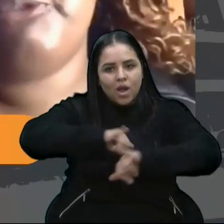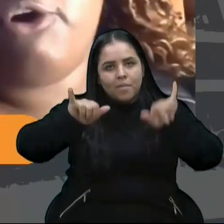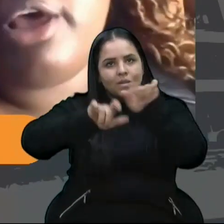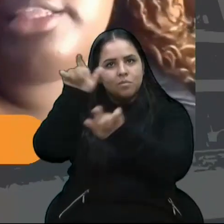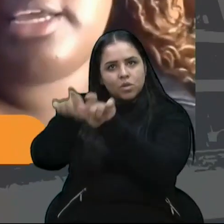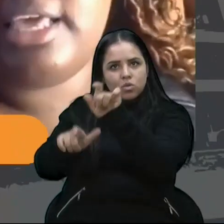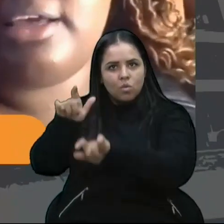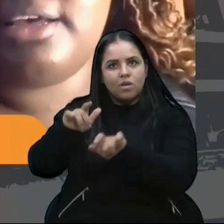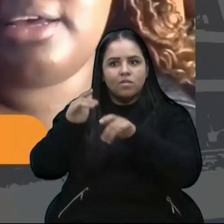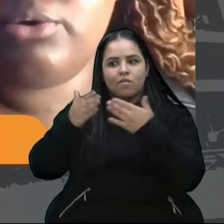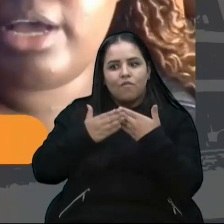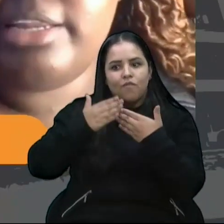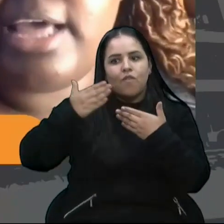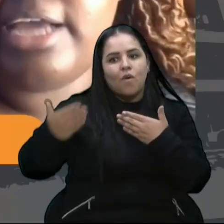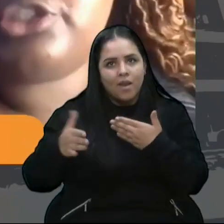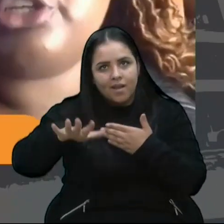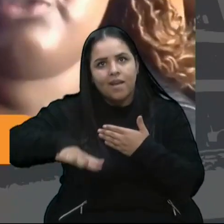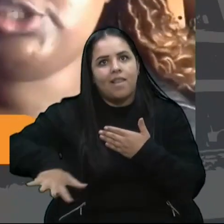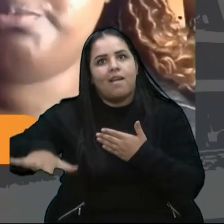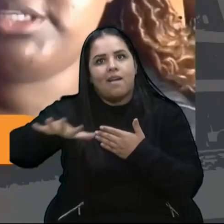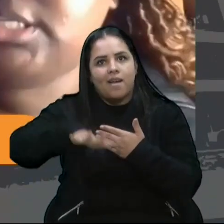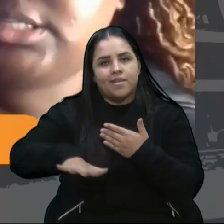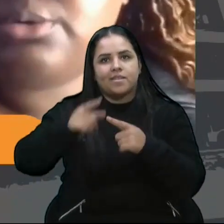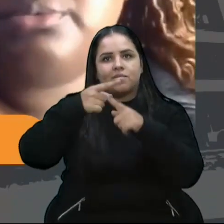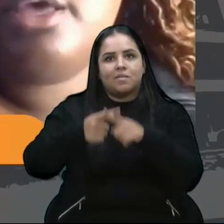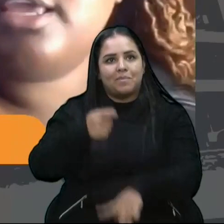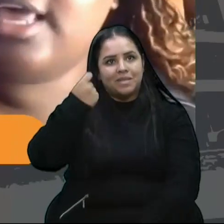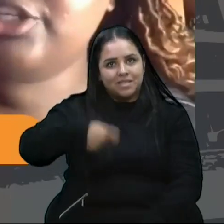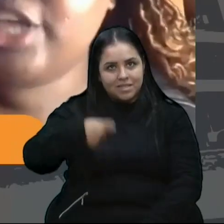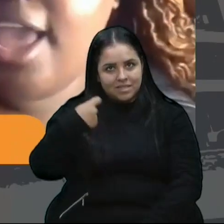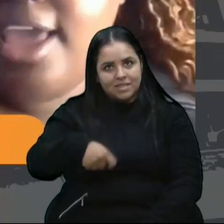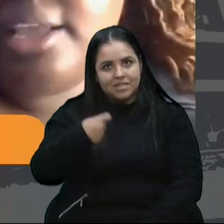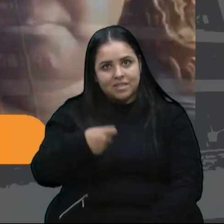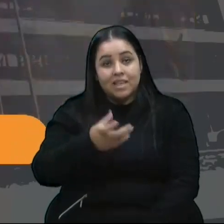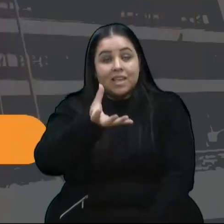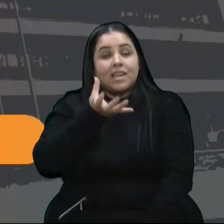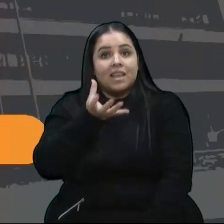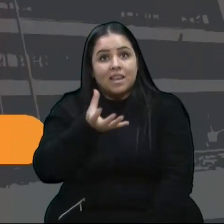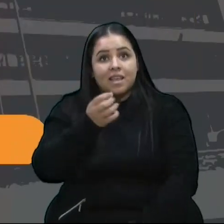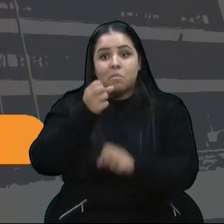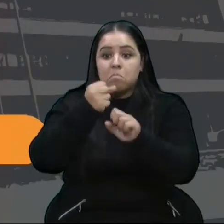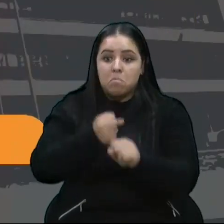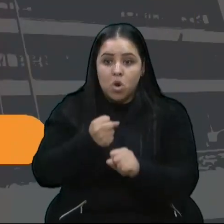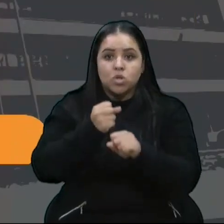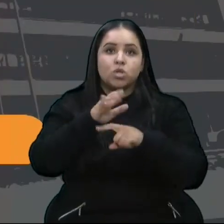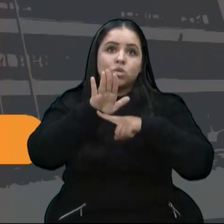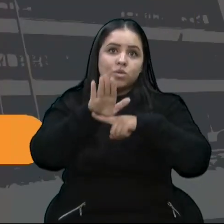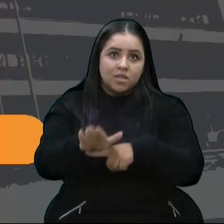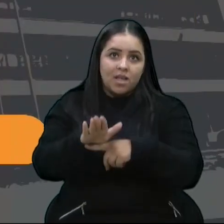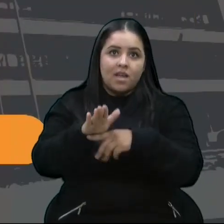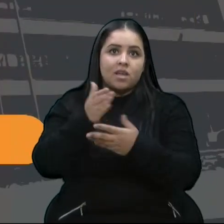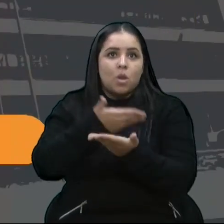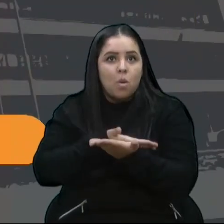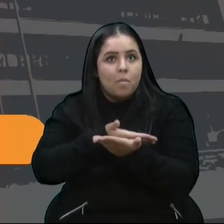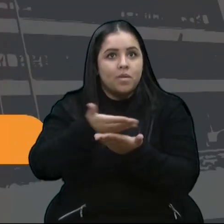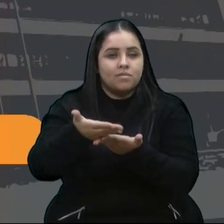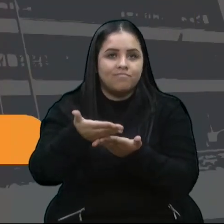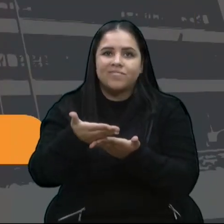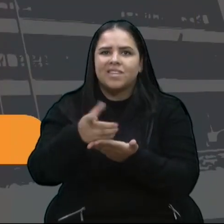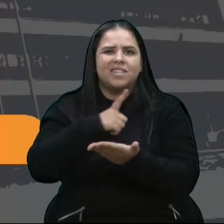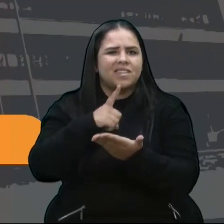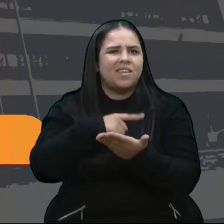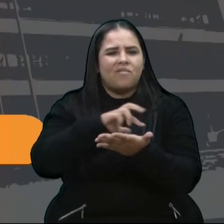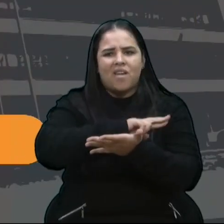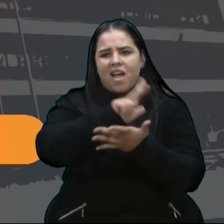estão fora daquela localidade, que às vezes precisam e elas querem, podem ajudar aquela iniciativa. Então, tem